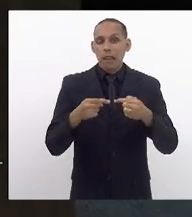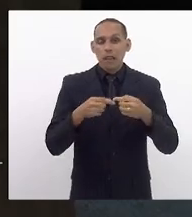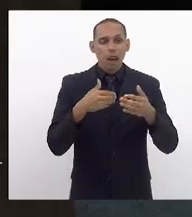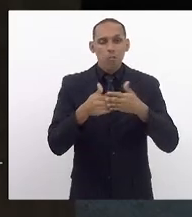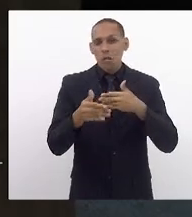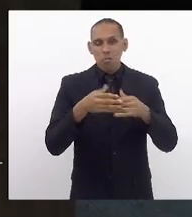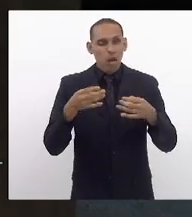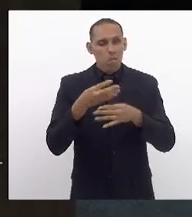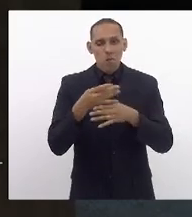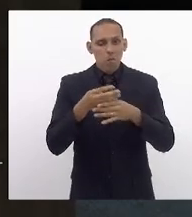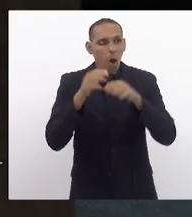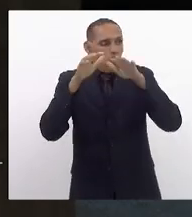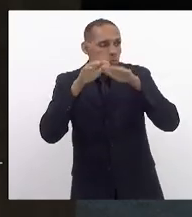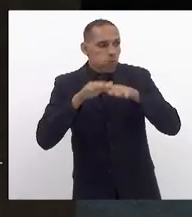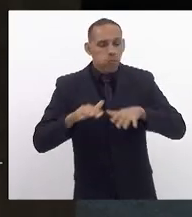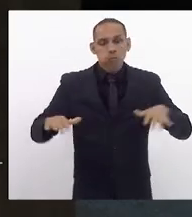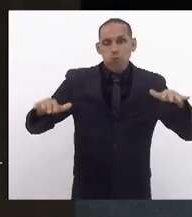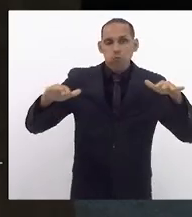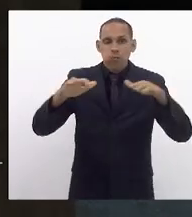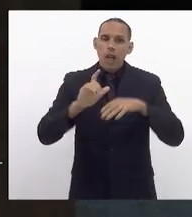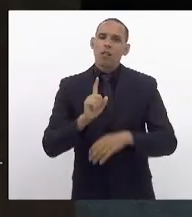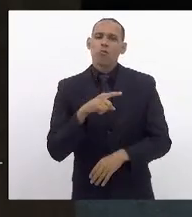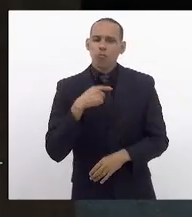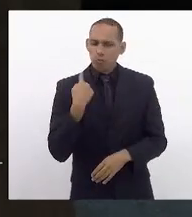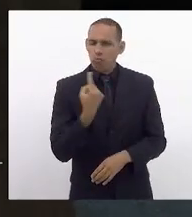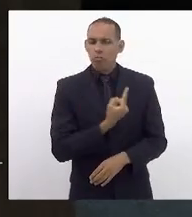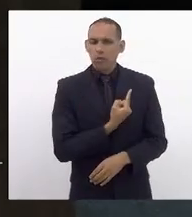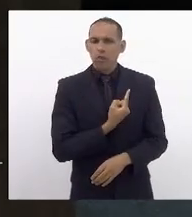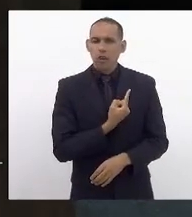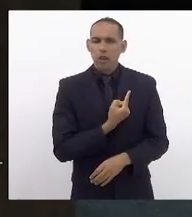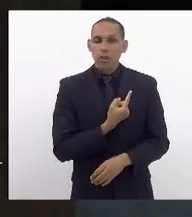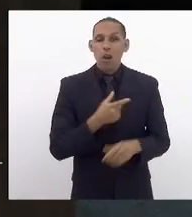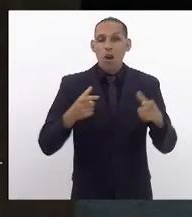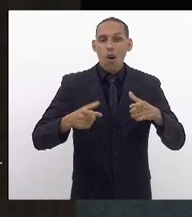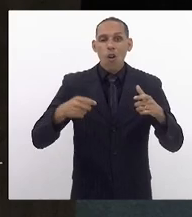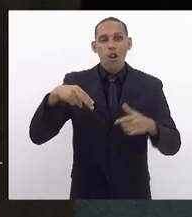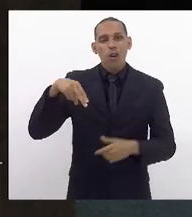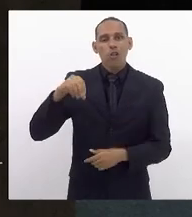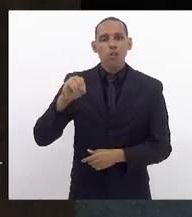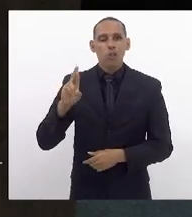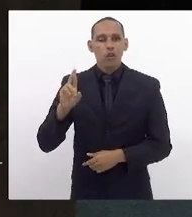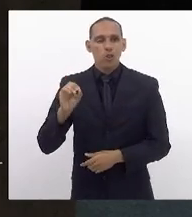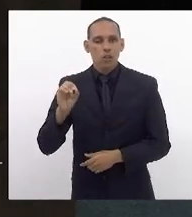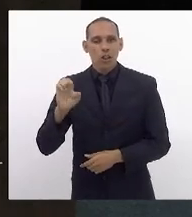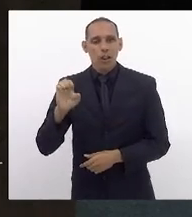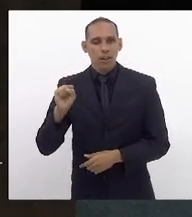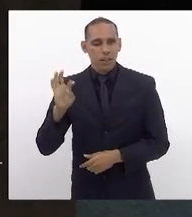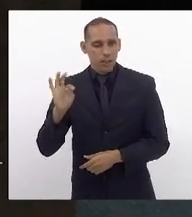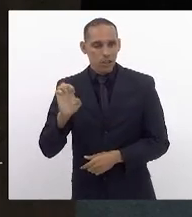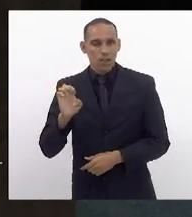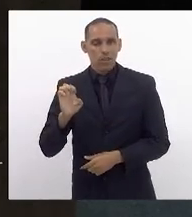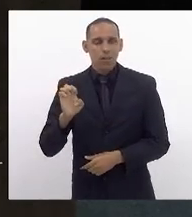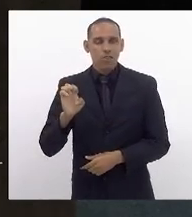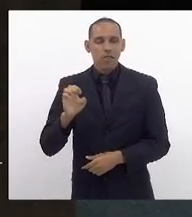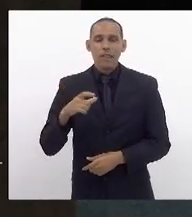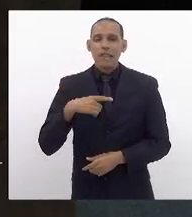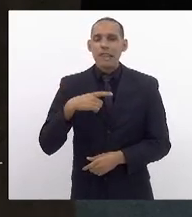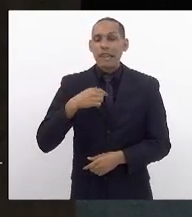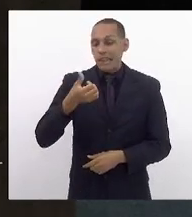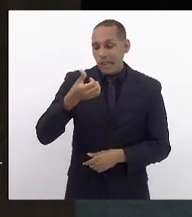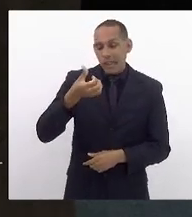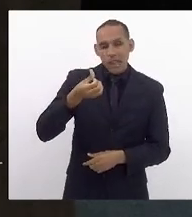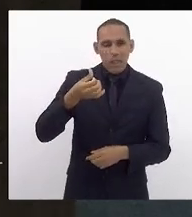dos municípios. E nós tivemos no Noroeste Fluminense, em fevereiro, 16